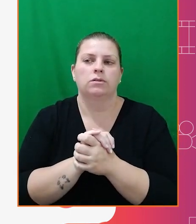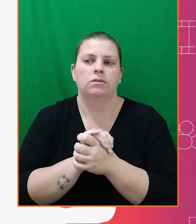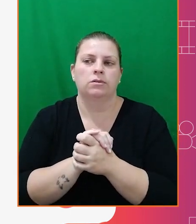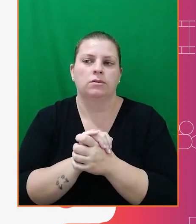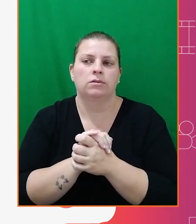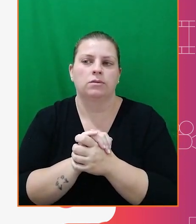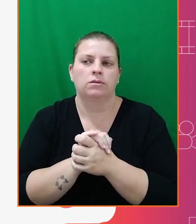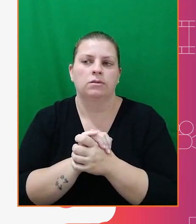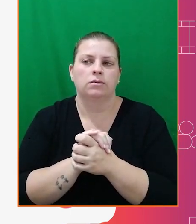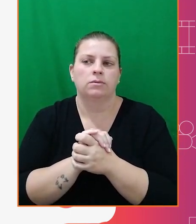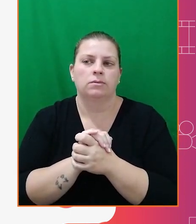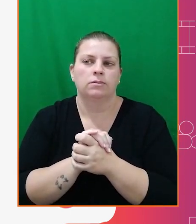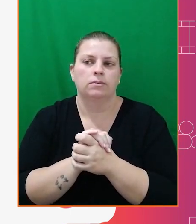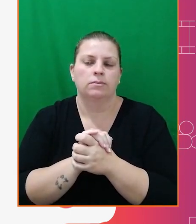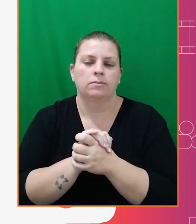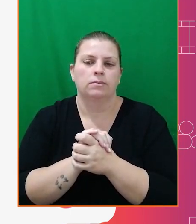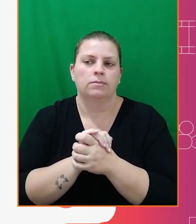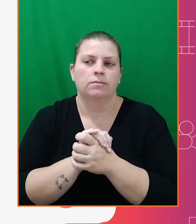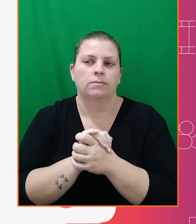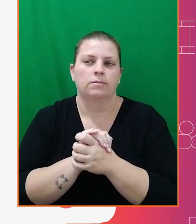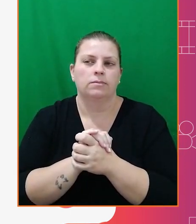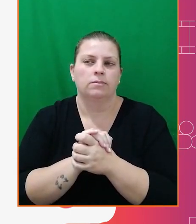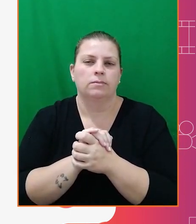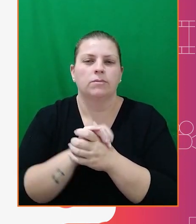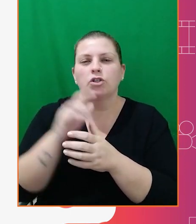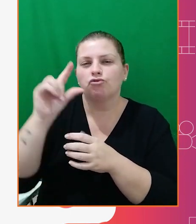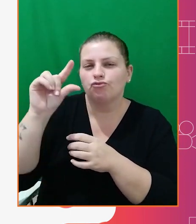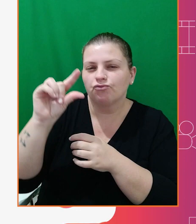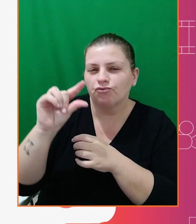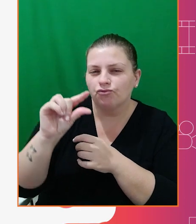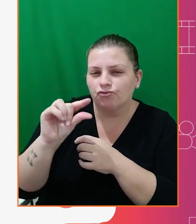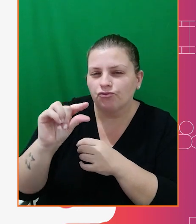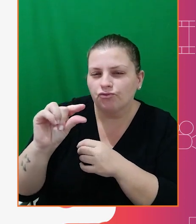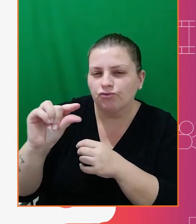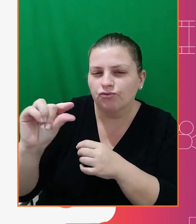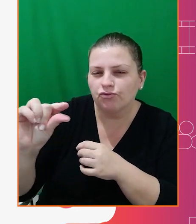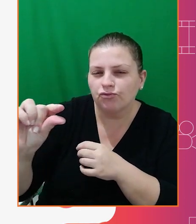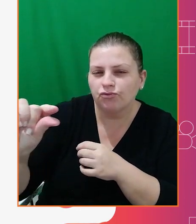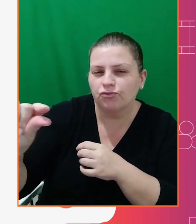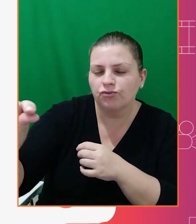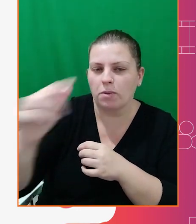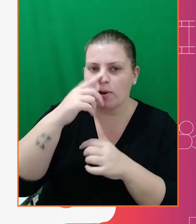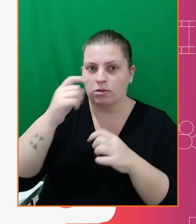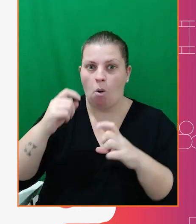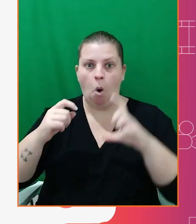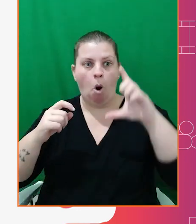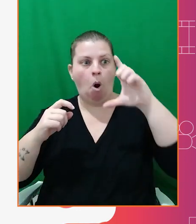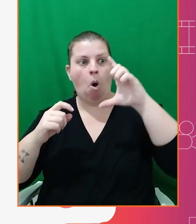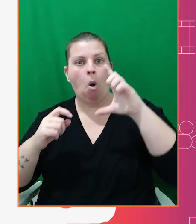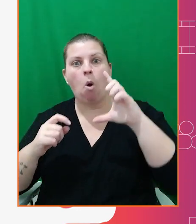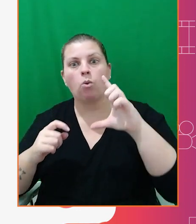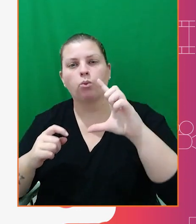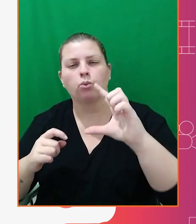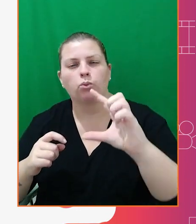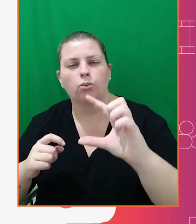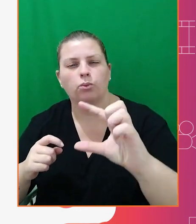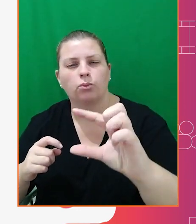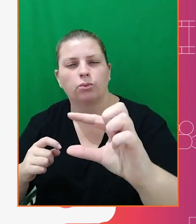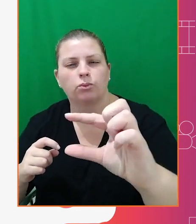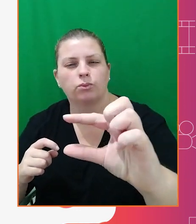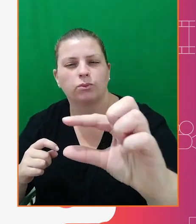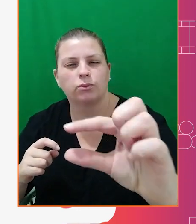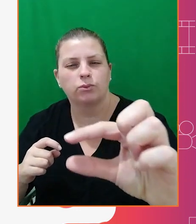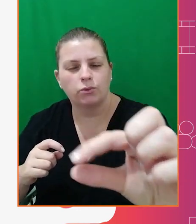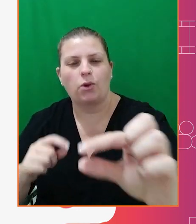ter florzinhas menores, mesmo que essas florzinhas sejam apenas risquinhos bastante simples de serem